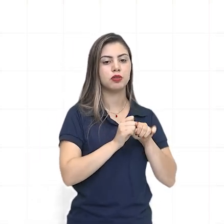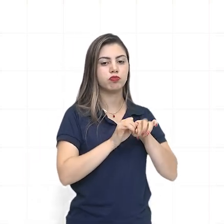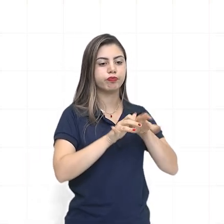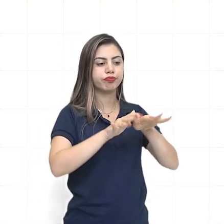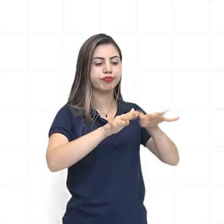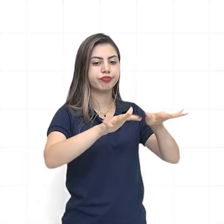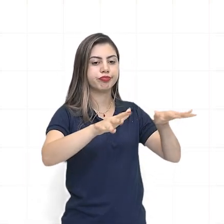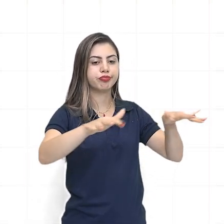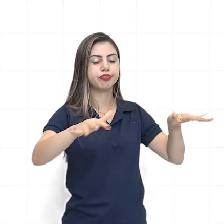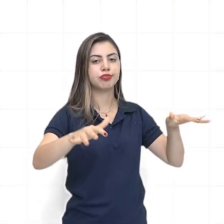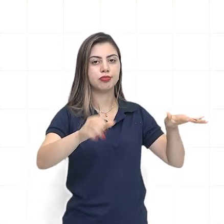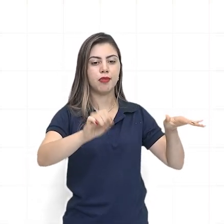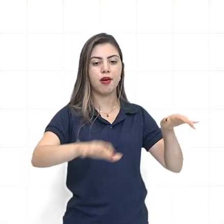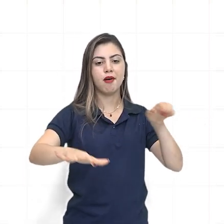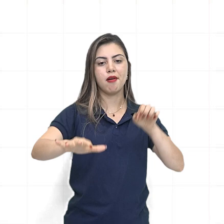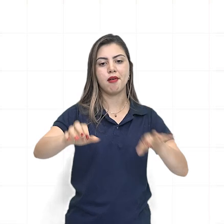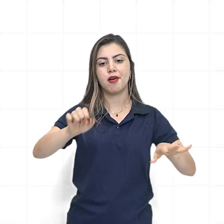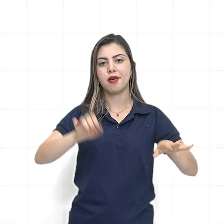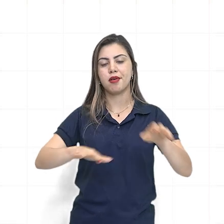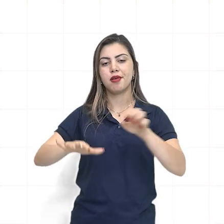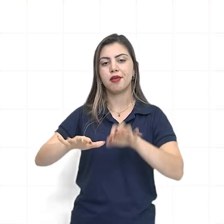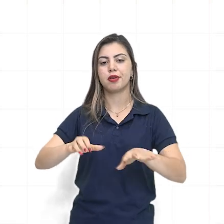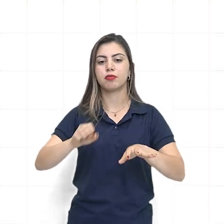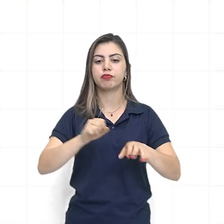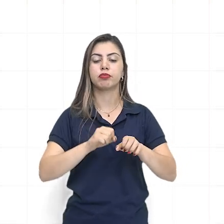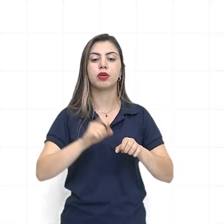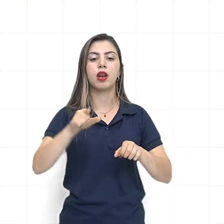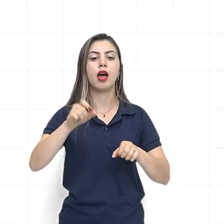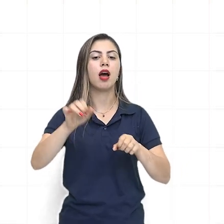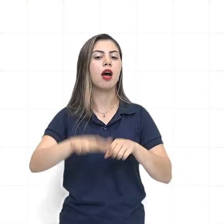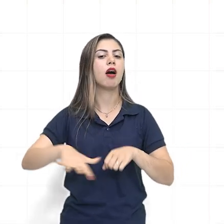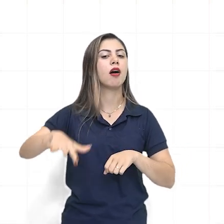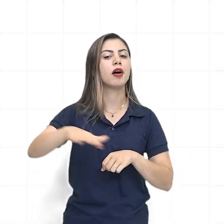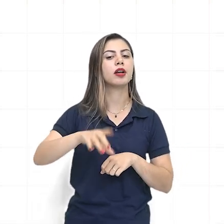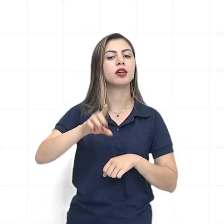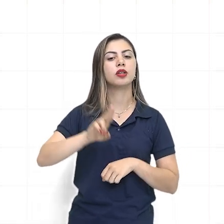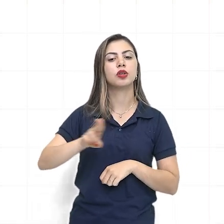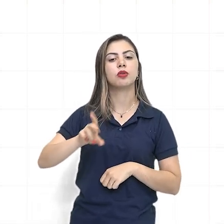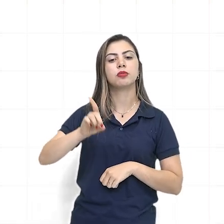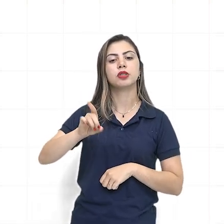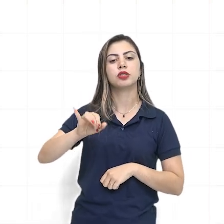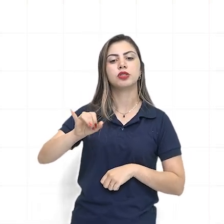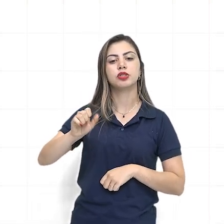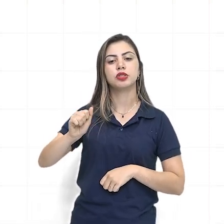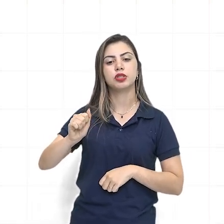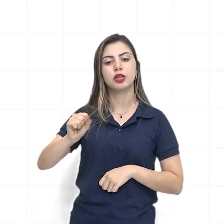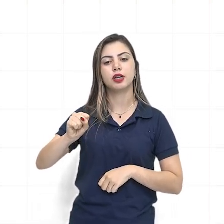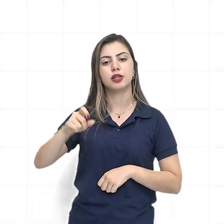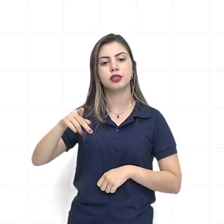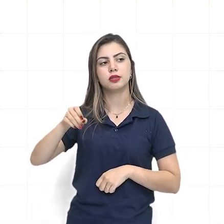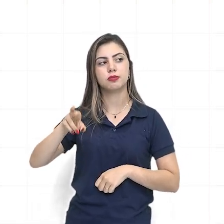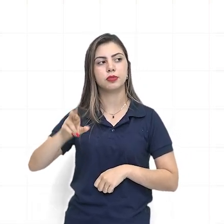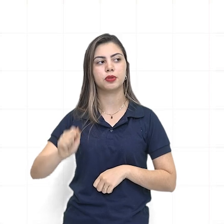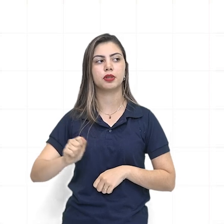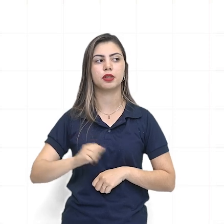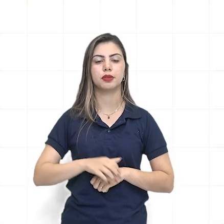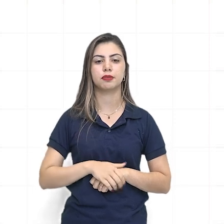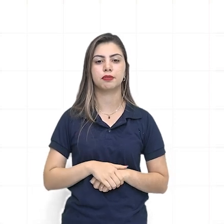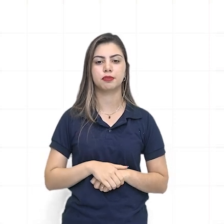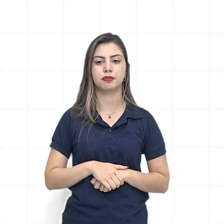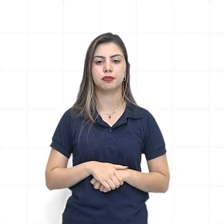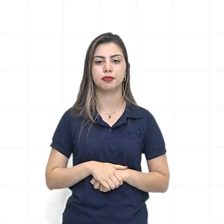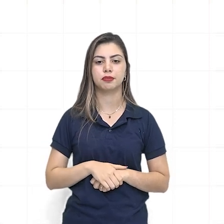judeus para outras regiões conhecidas como diáspora.